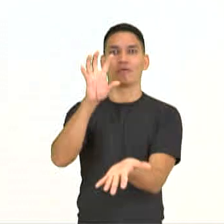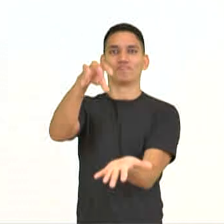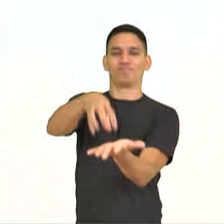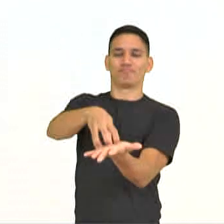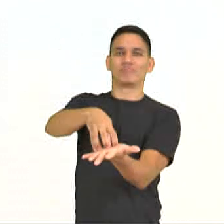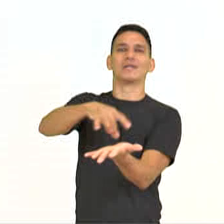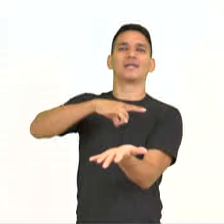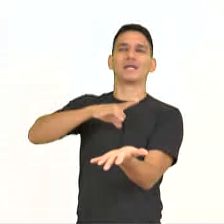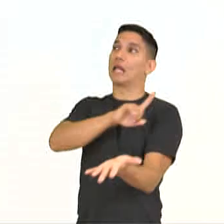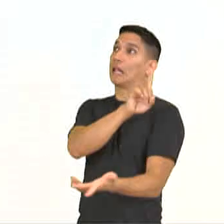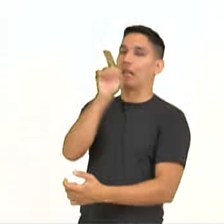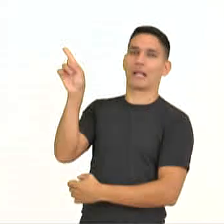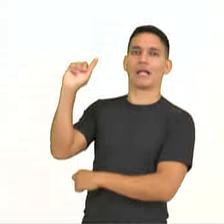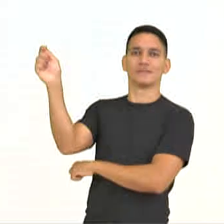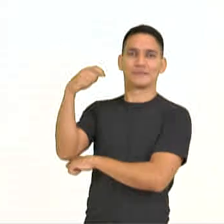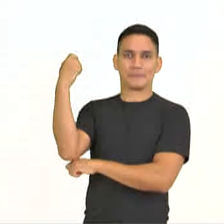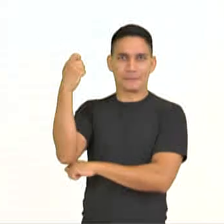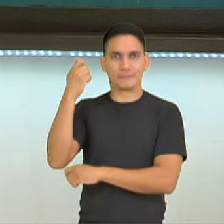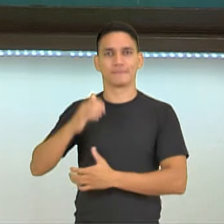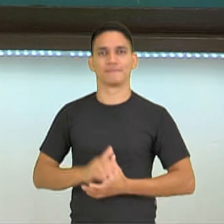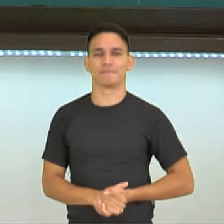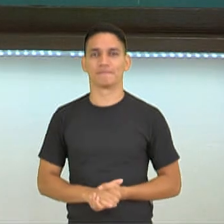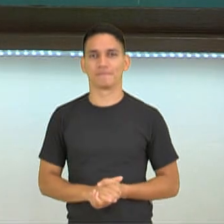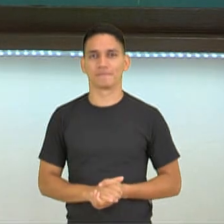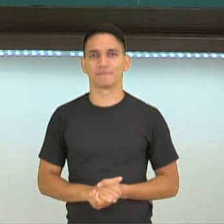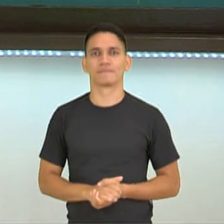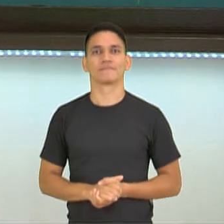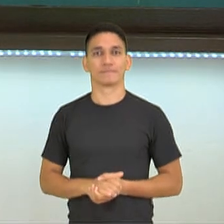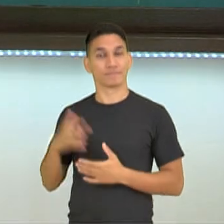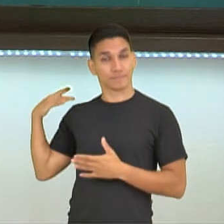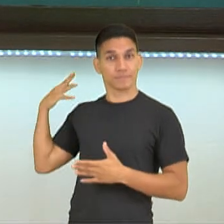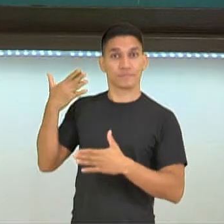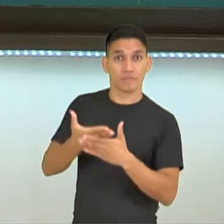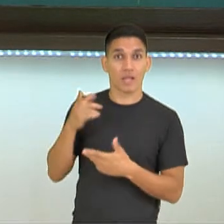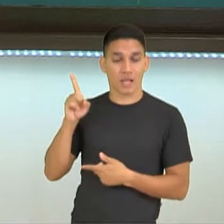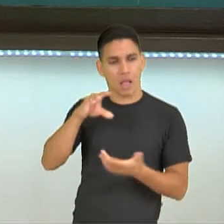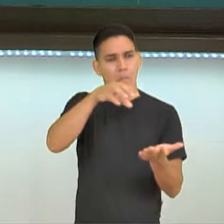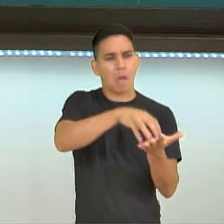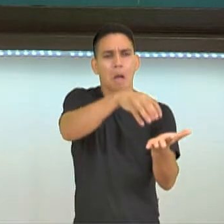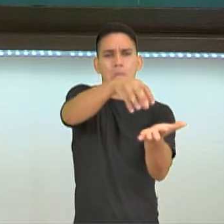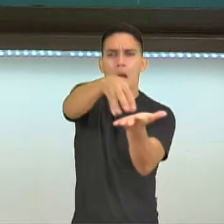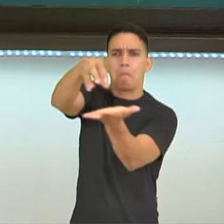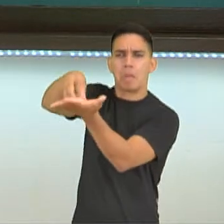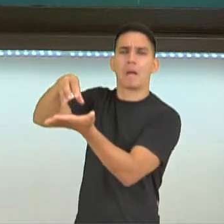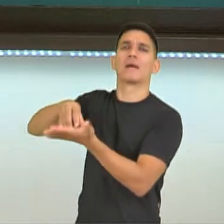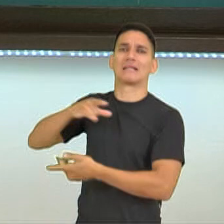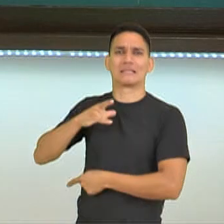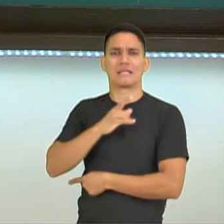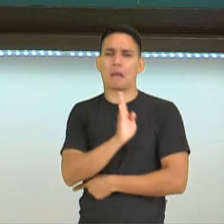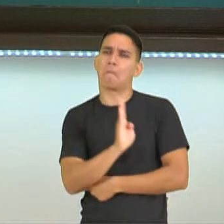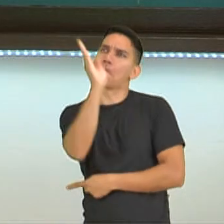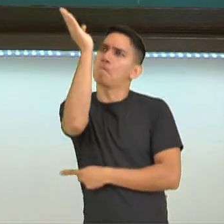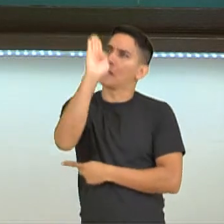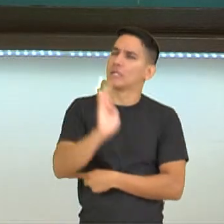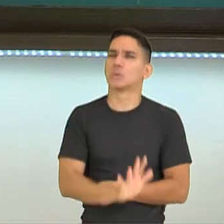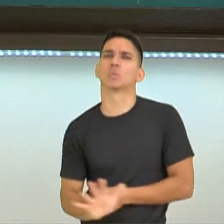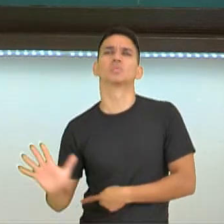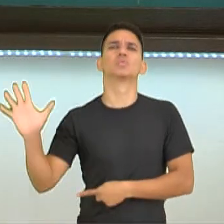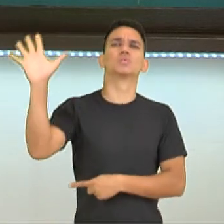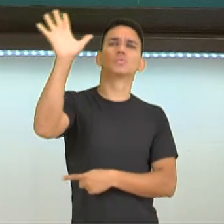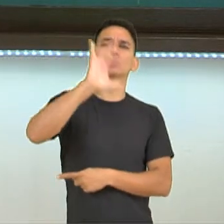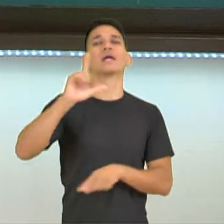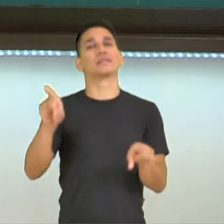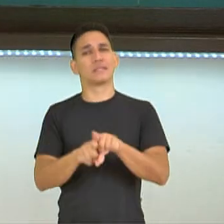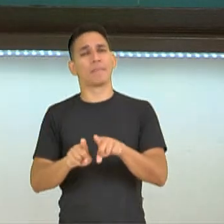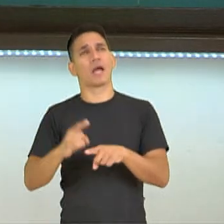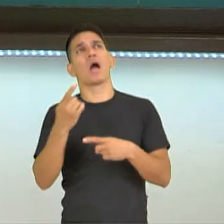existiu lá no Rio Grande. Hoje em dia, esses CTGs estão espalhados por todo o Brasil e em algumas vezes até em